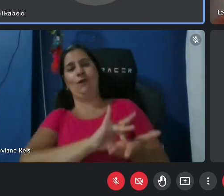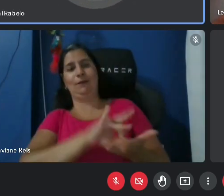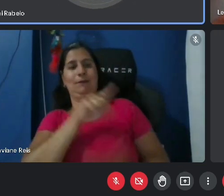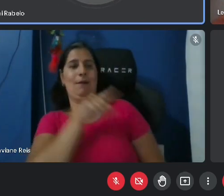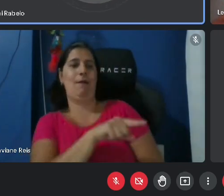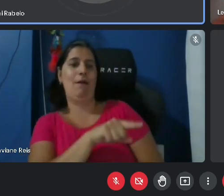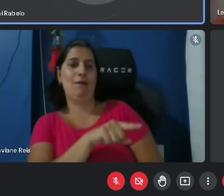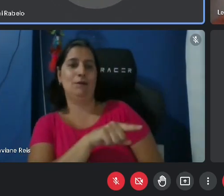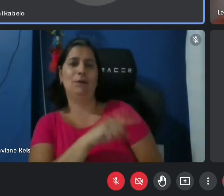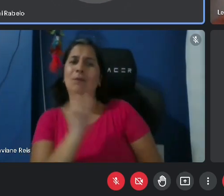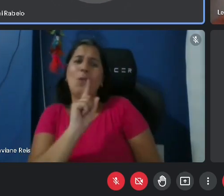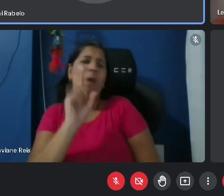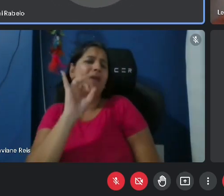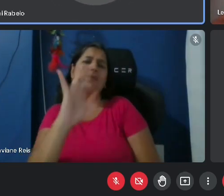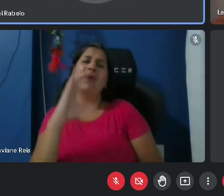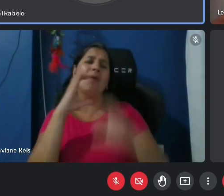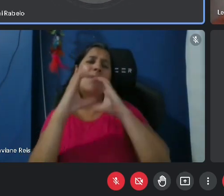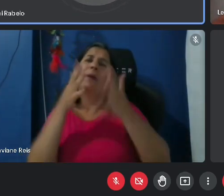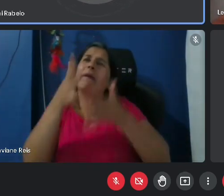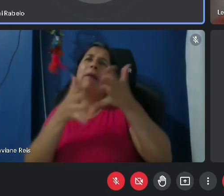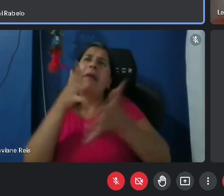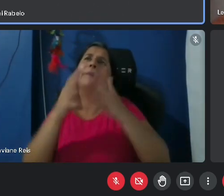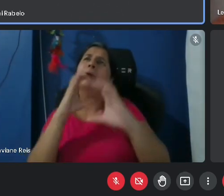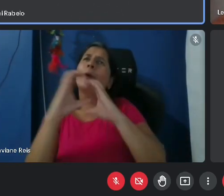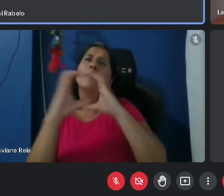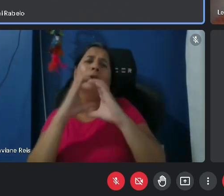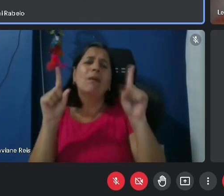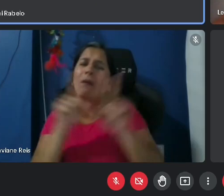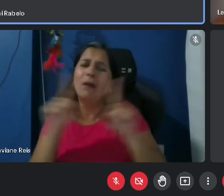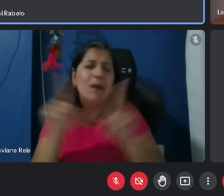porque a criança surda, ela precisa ter essa formação.